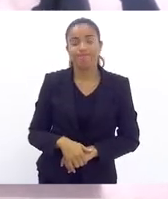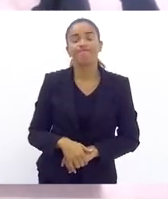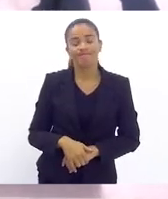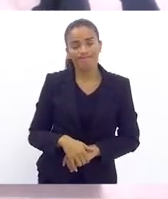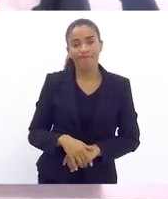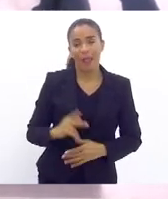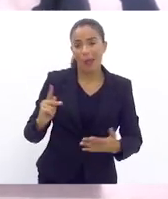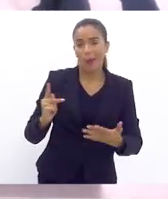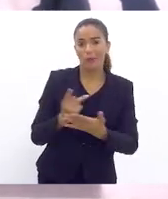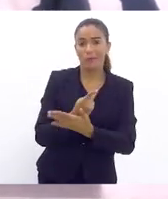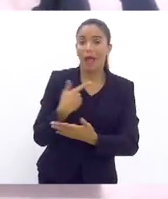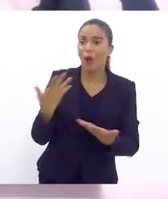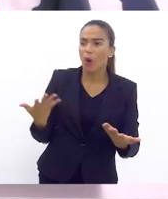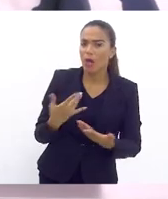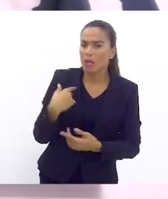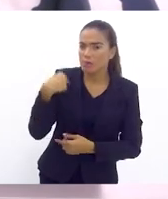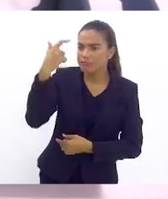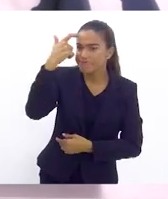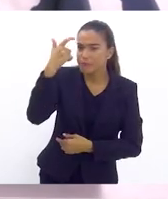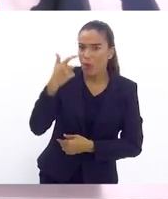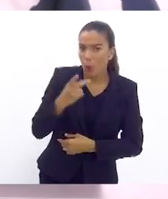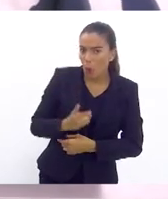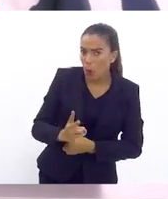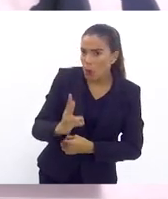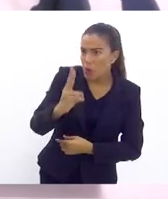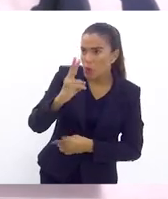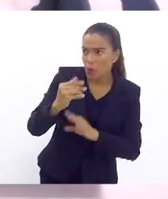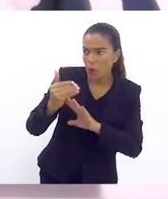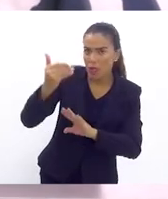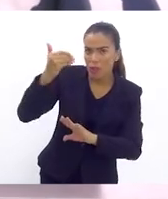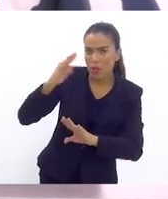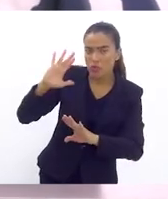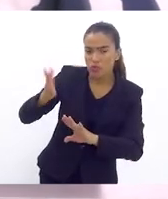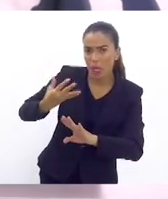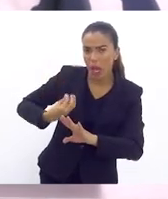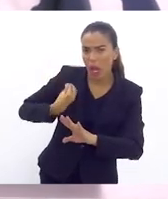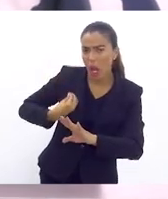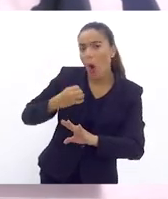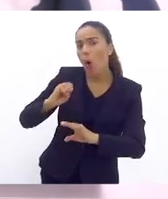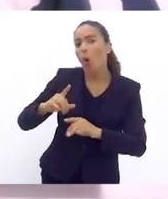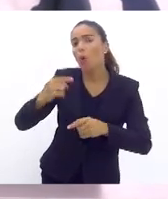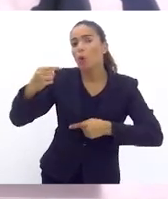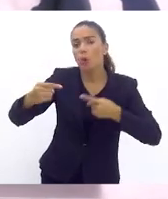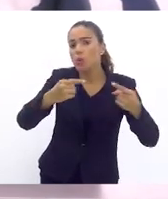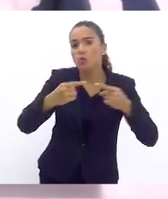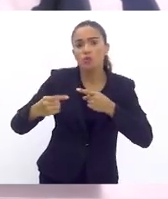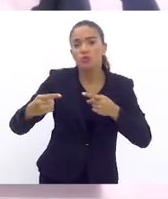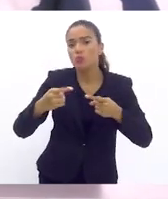agora saber se dá continuidade aquilo que já existiu ou vamos discutir por vir 2024